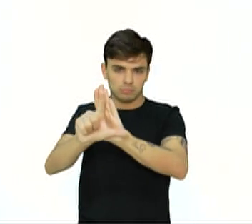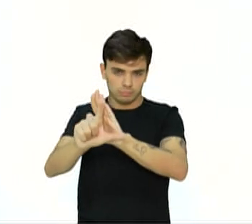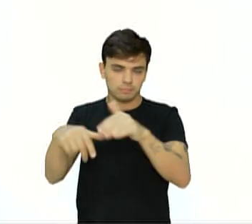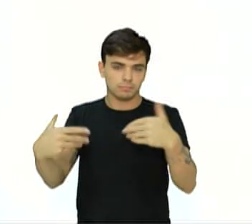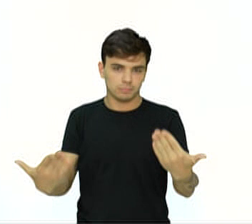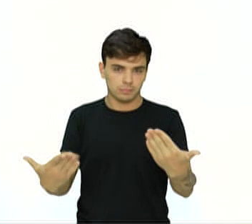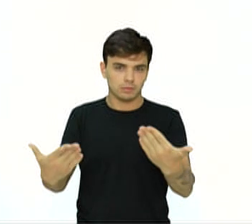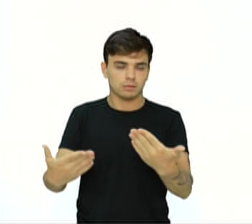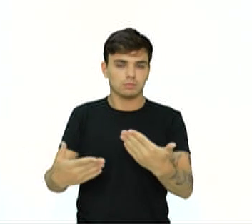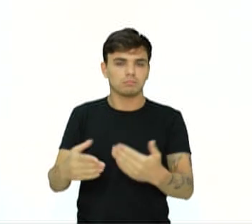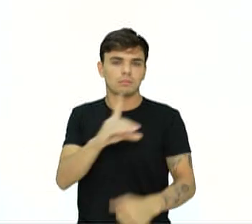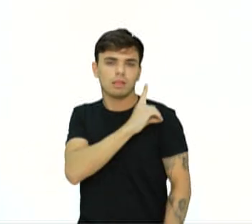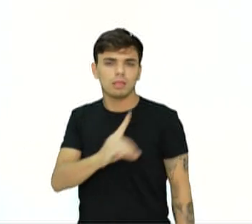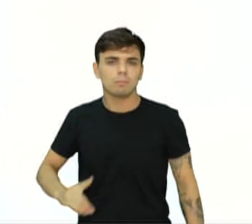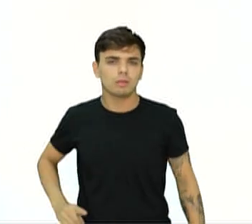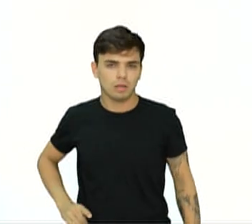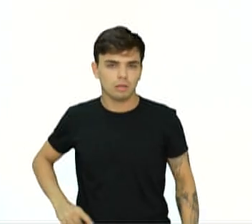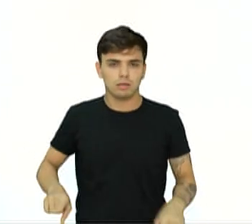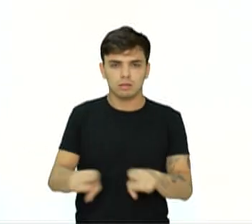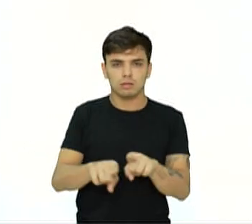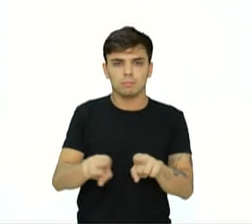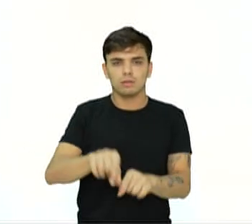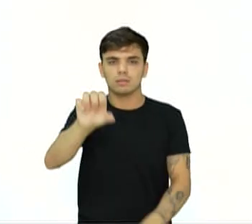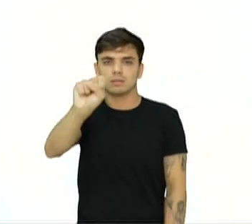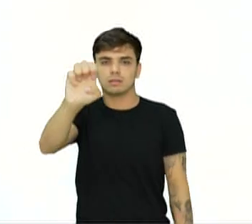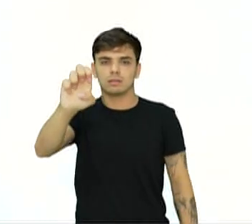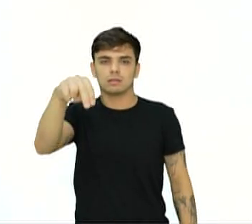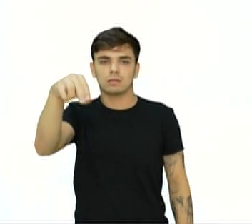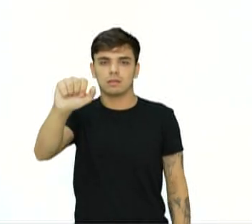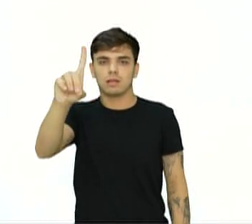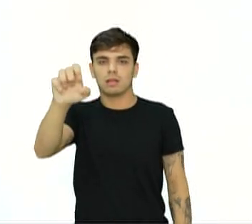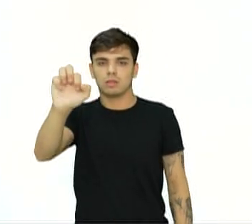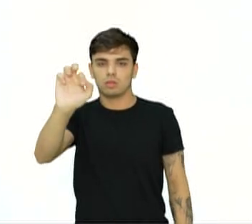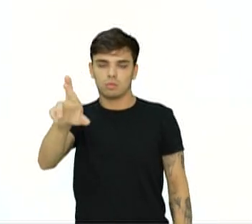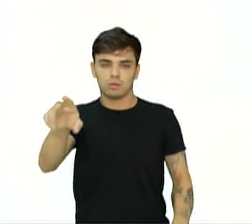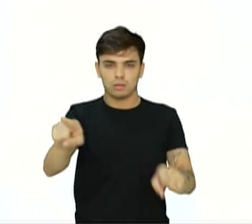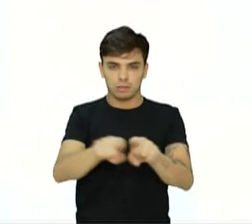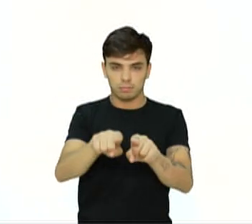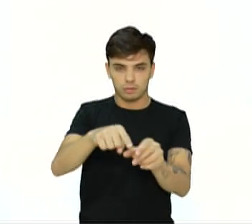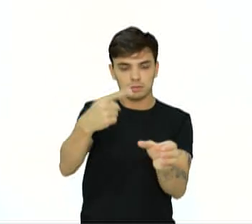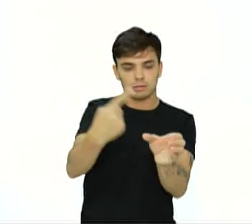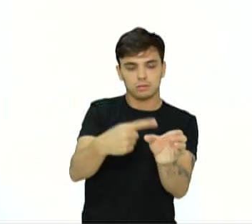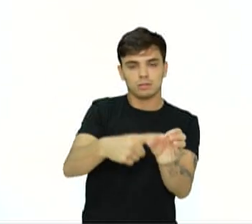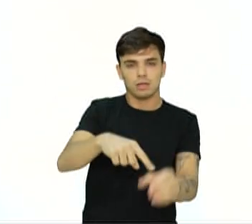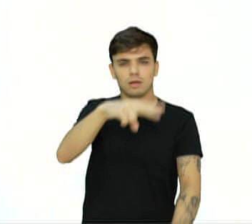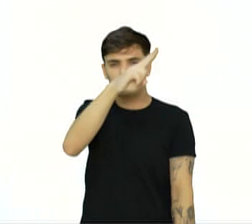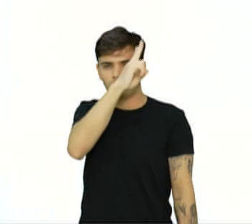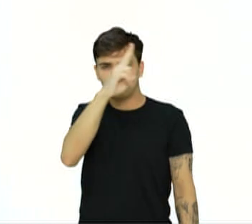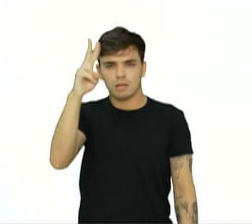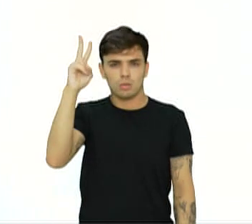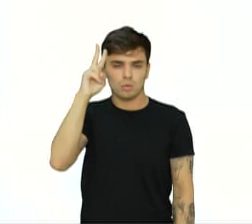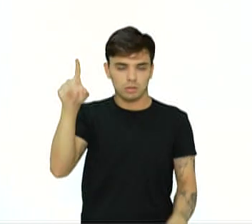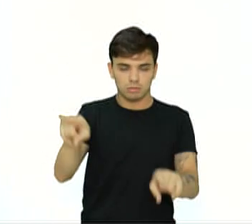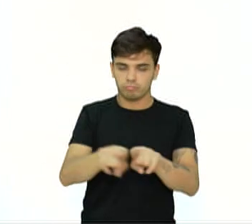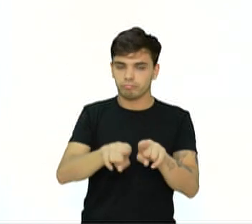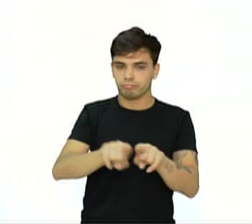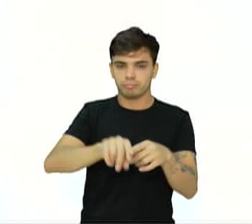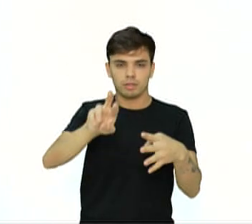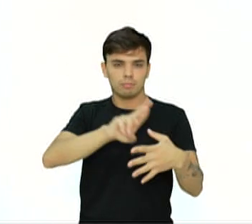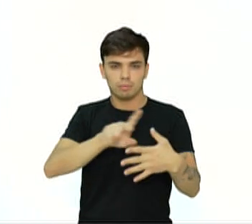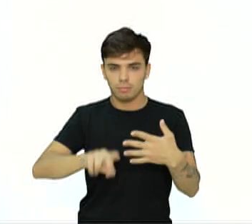né, deputados, senadores, a nível municipal, os vereadores, né? Então é tudo